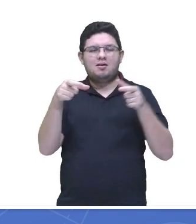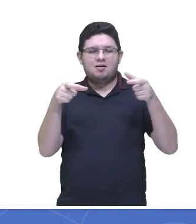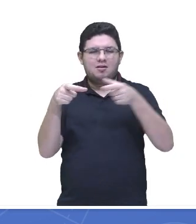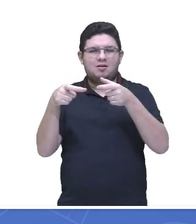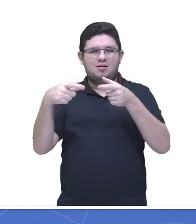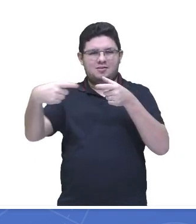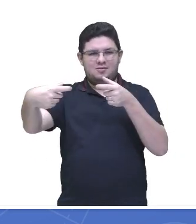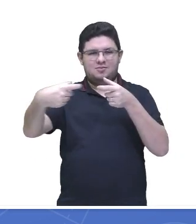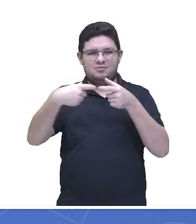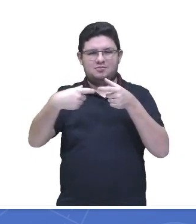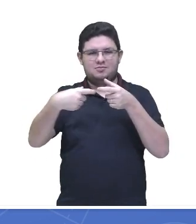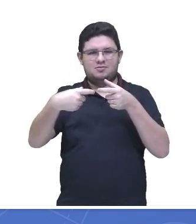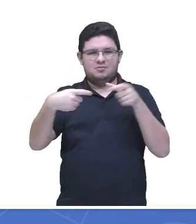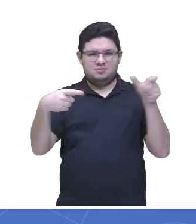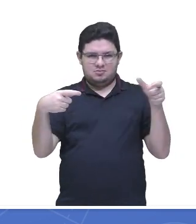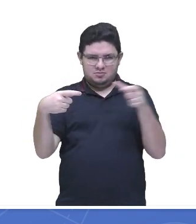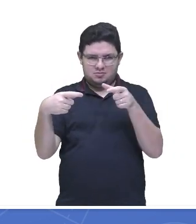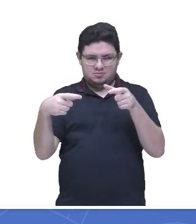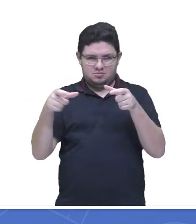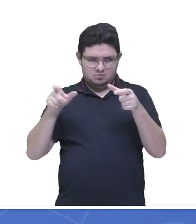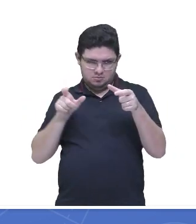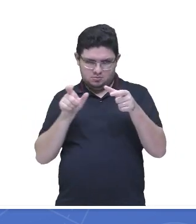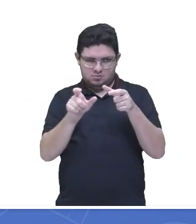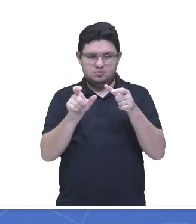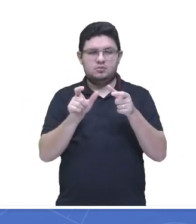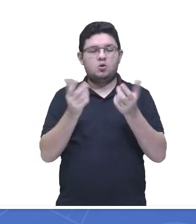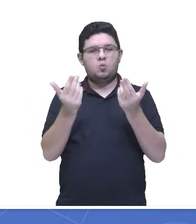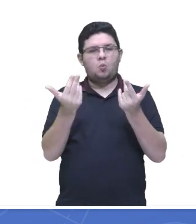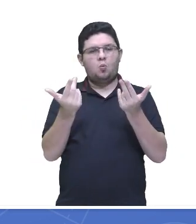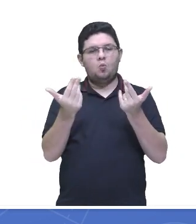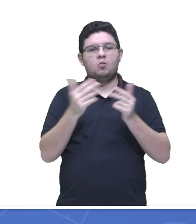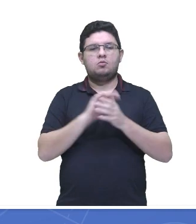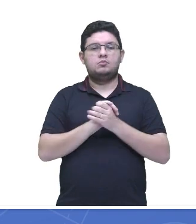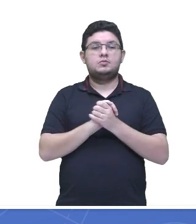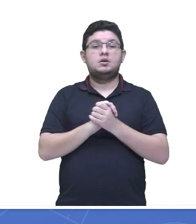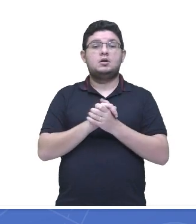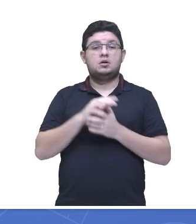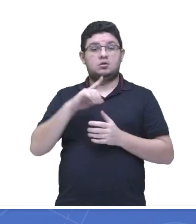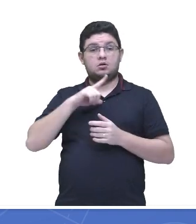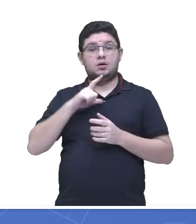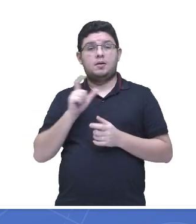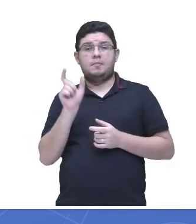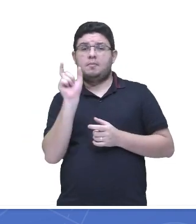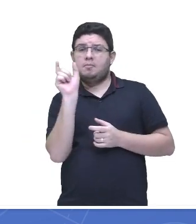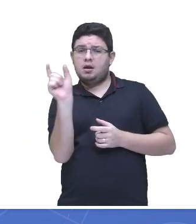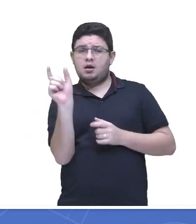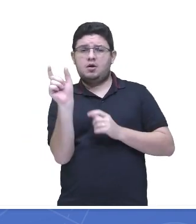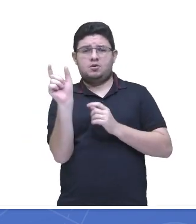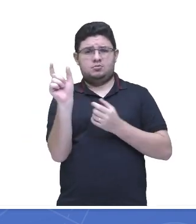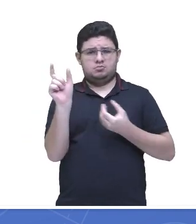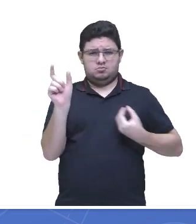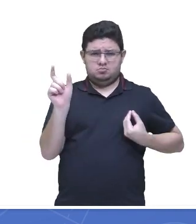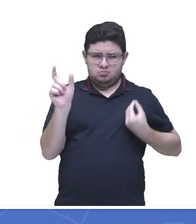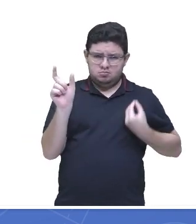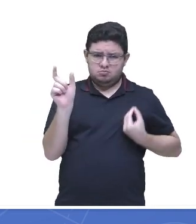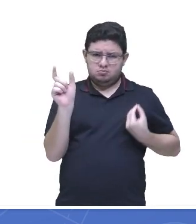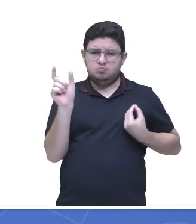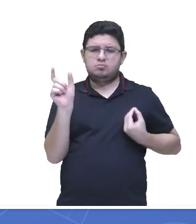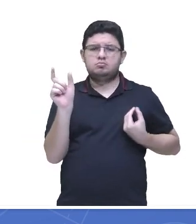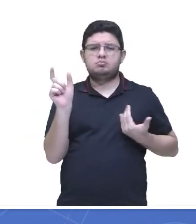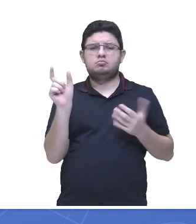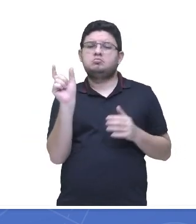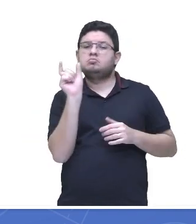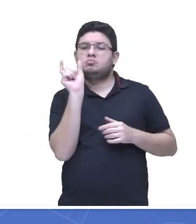quê? A palavra, ela existe, né? A palavra original, a palavra base, a